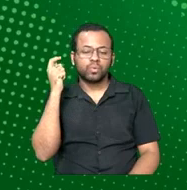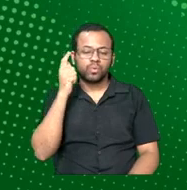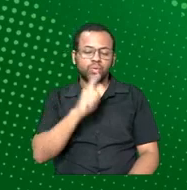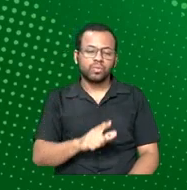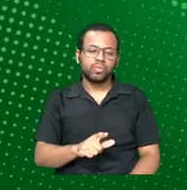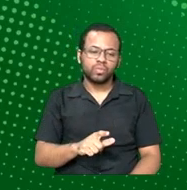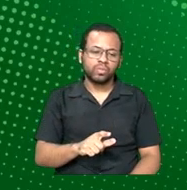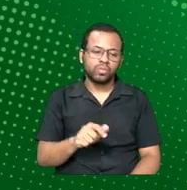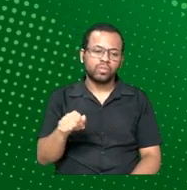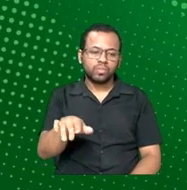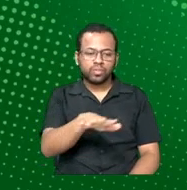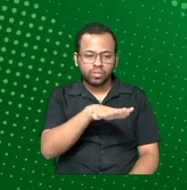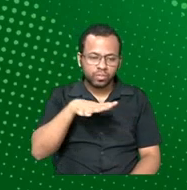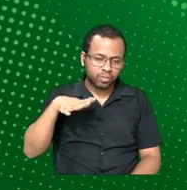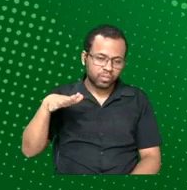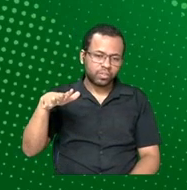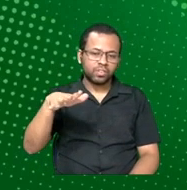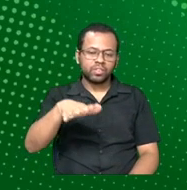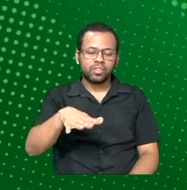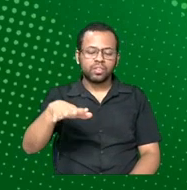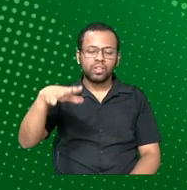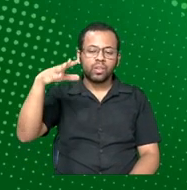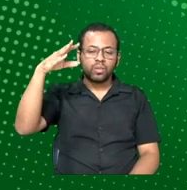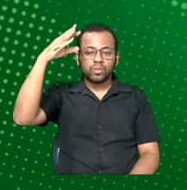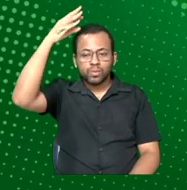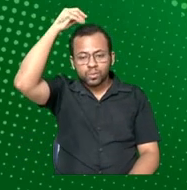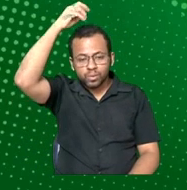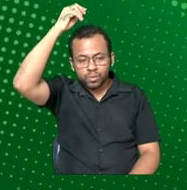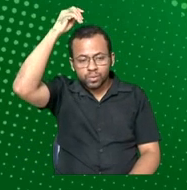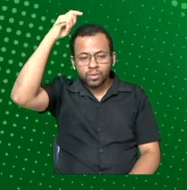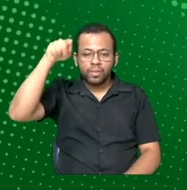imports Regional São Cristóvão parabéns parabéns